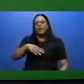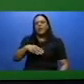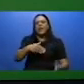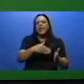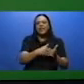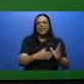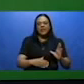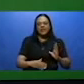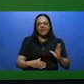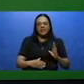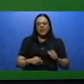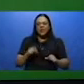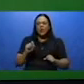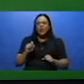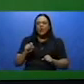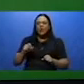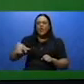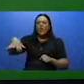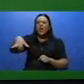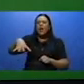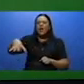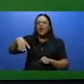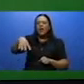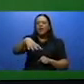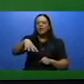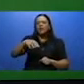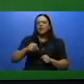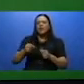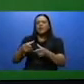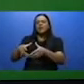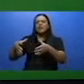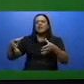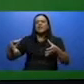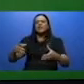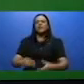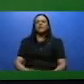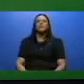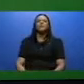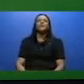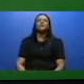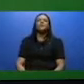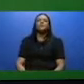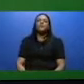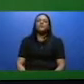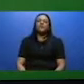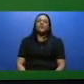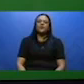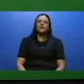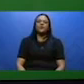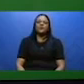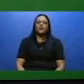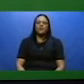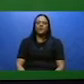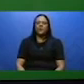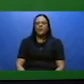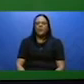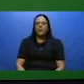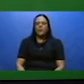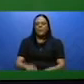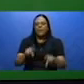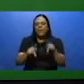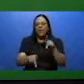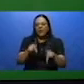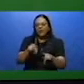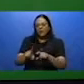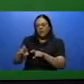O crescimento das aldeias. Vamos comigo? Primeiro a leitura. Os povos agricultores